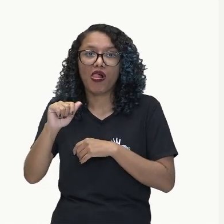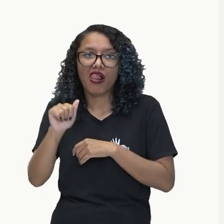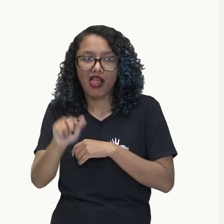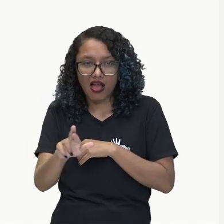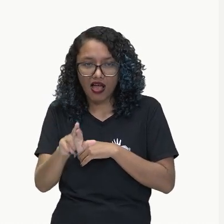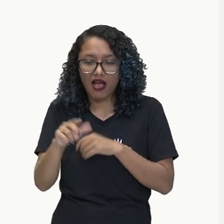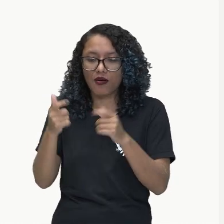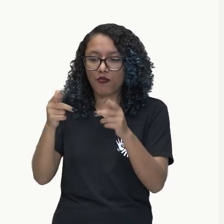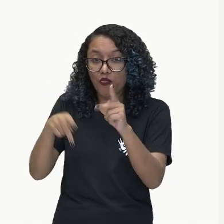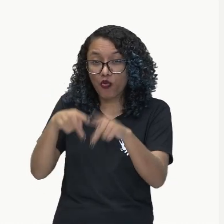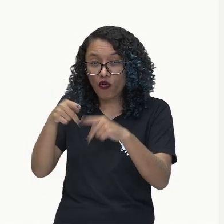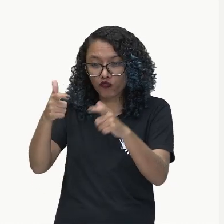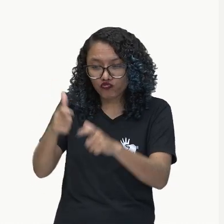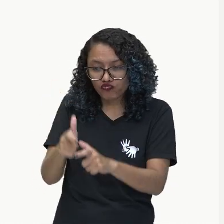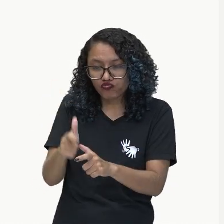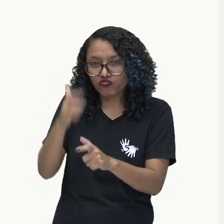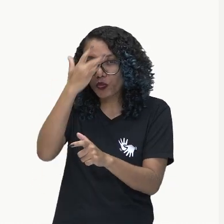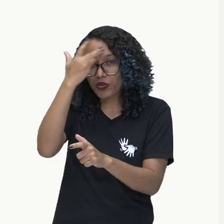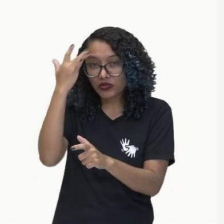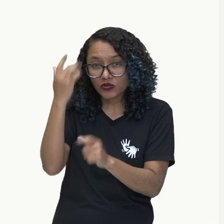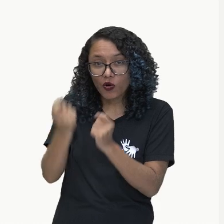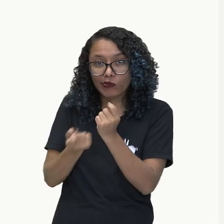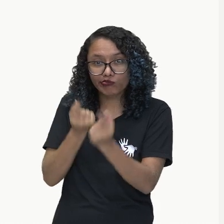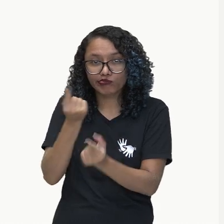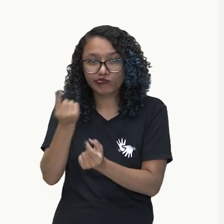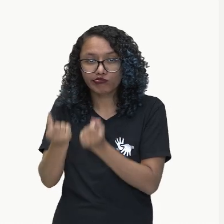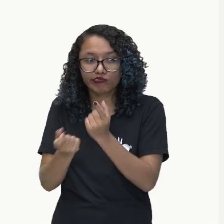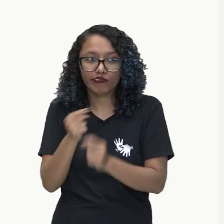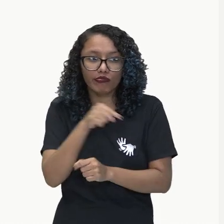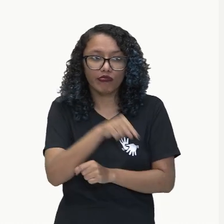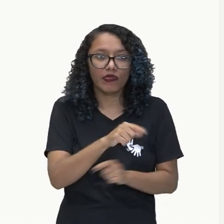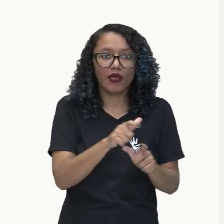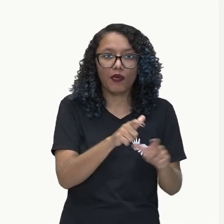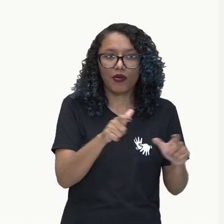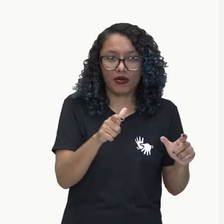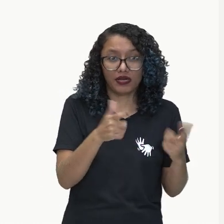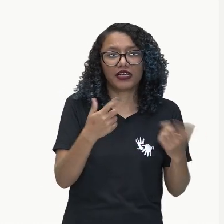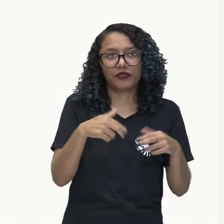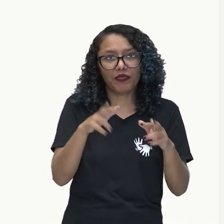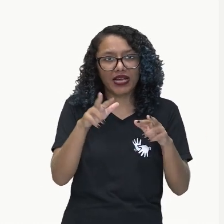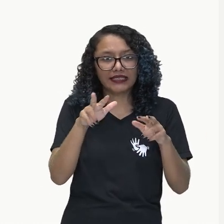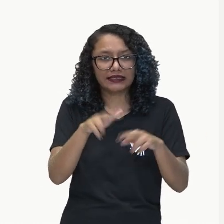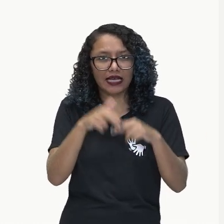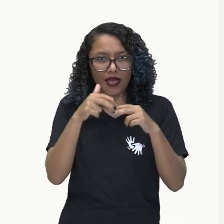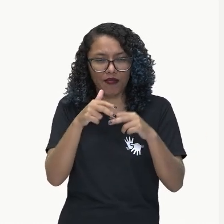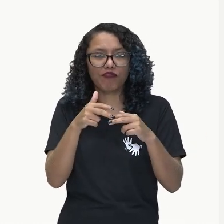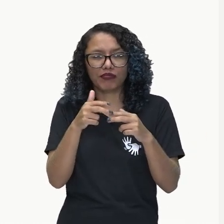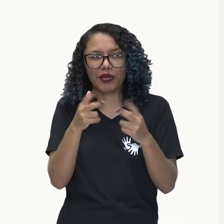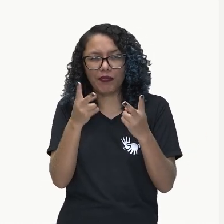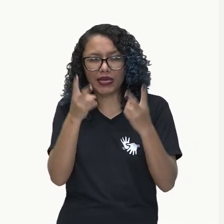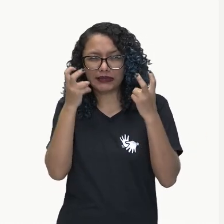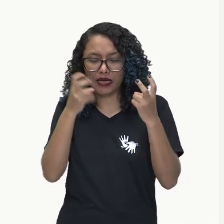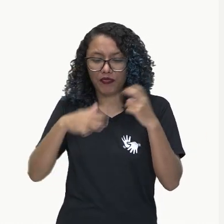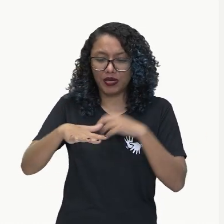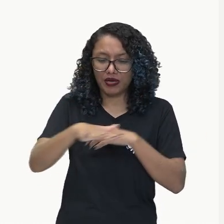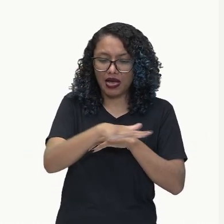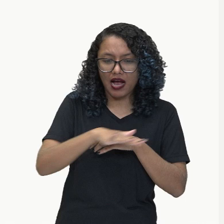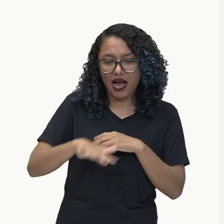distribuição populacional da Europa está aí de maneira irregular pelo território. Olha só, a porção